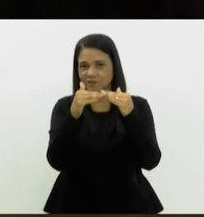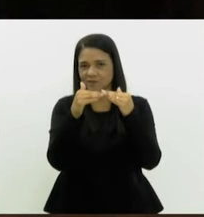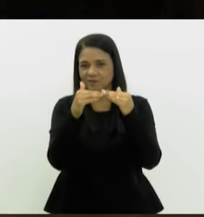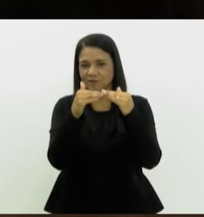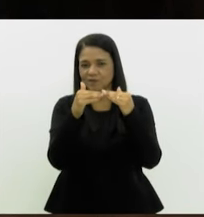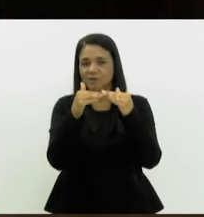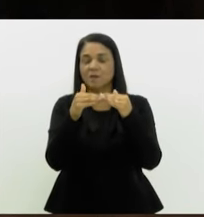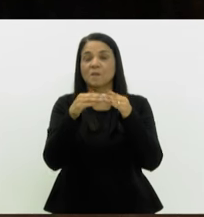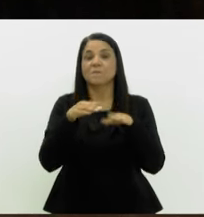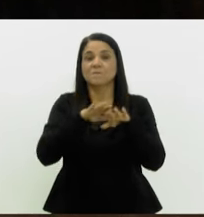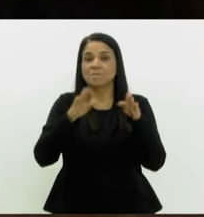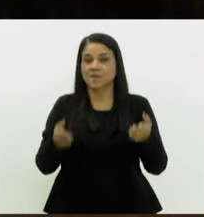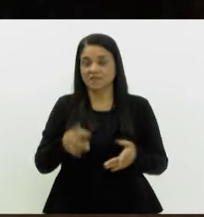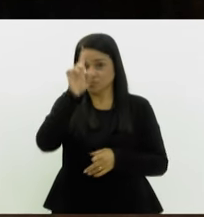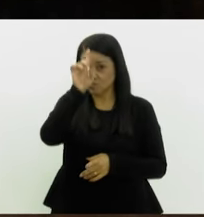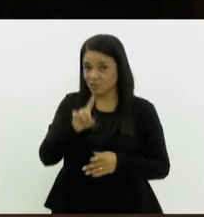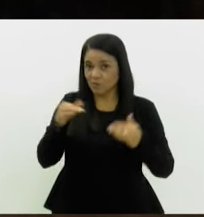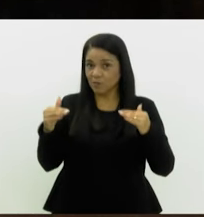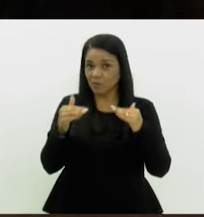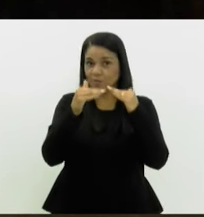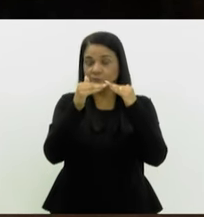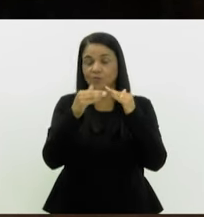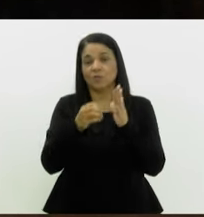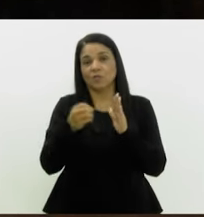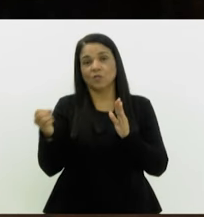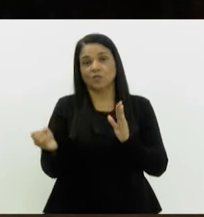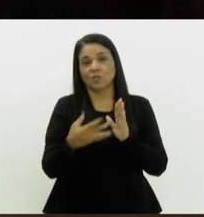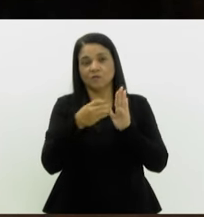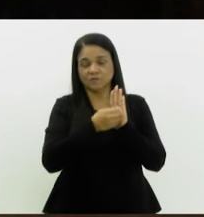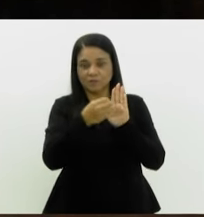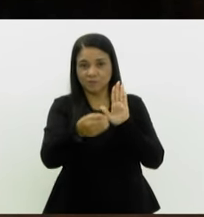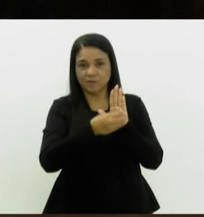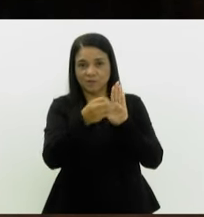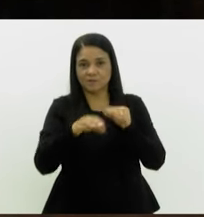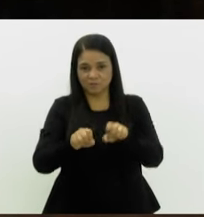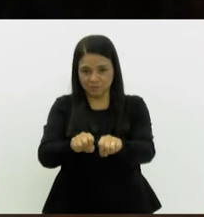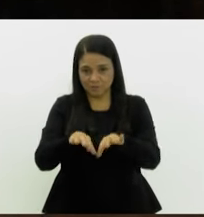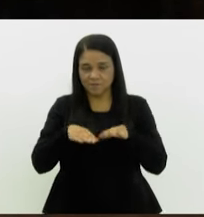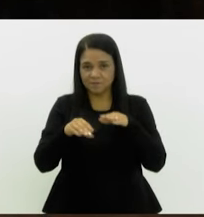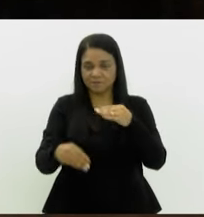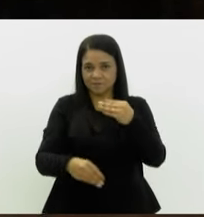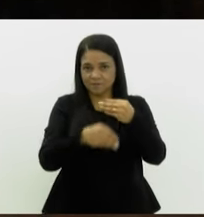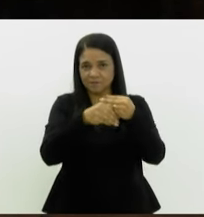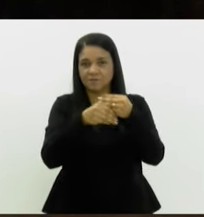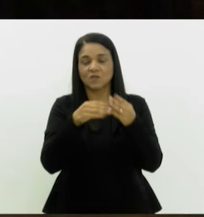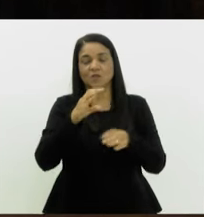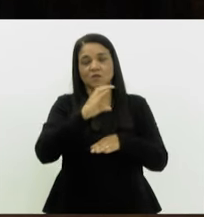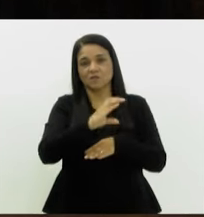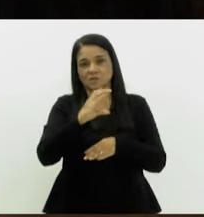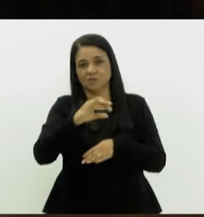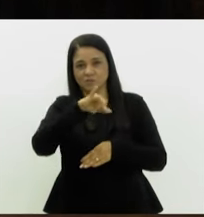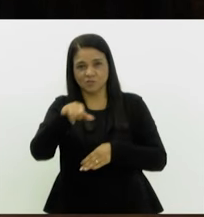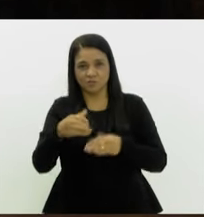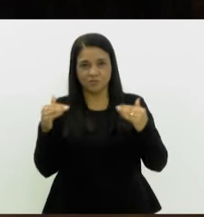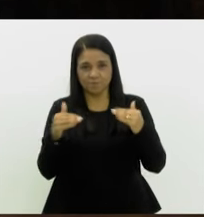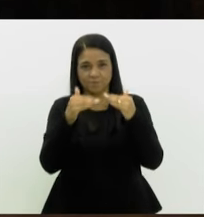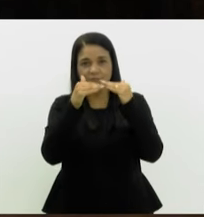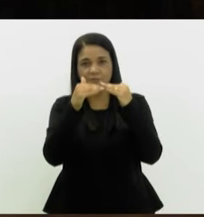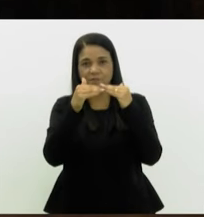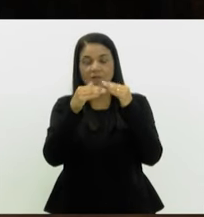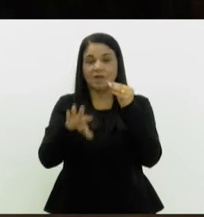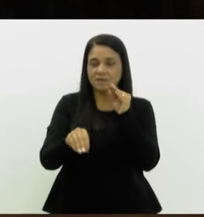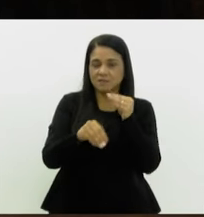mesa diretora favorável. Novos pareceres às emendas em plenário. Das Comissões de Constituição e Justiça, favorável